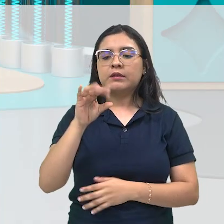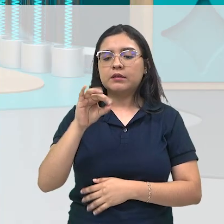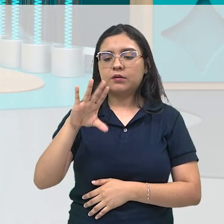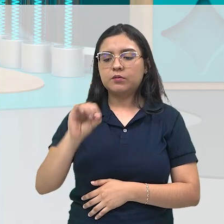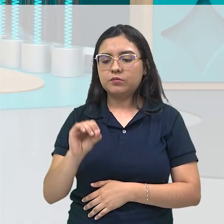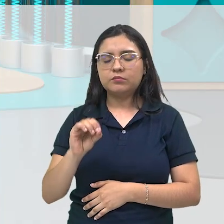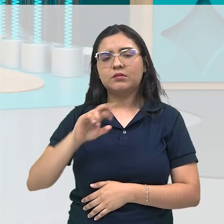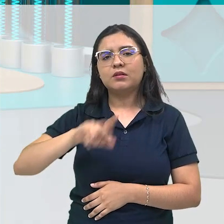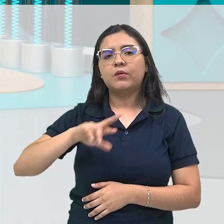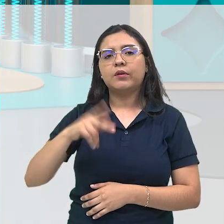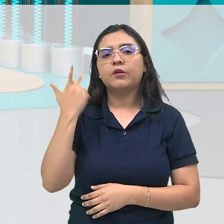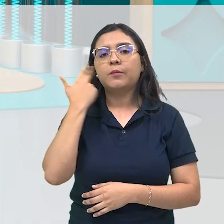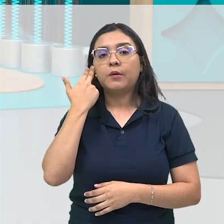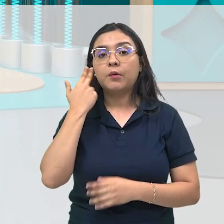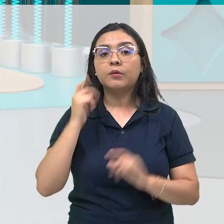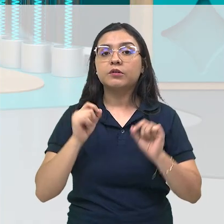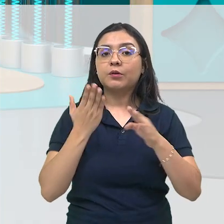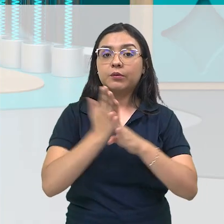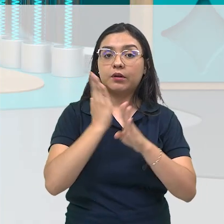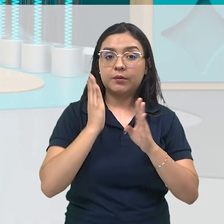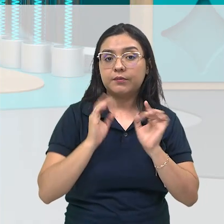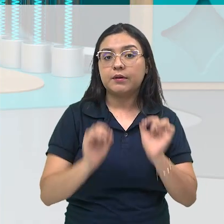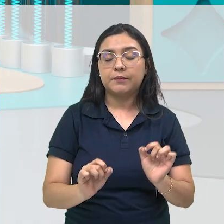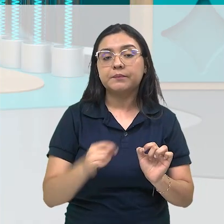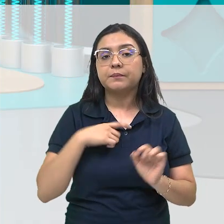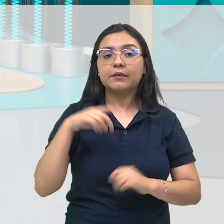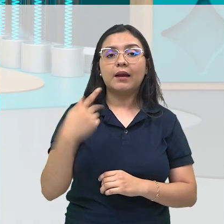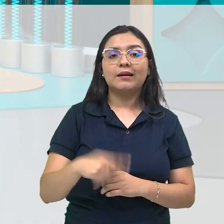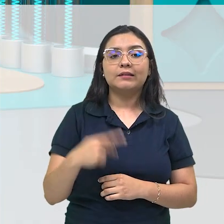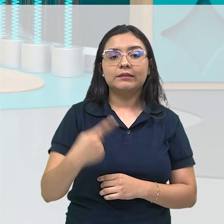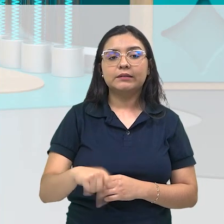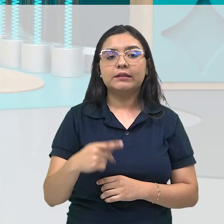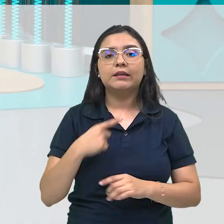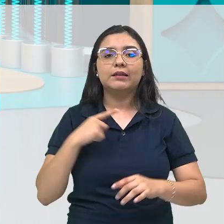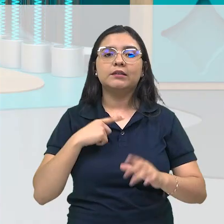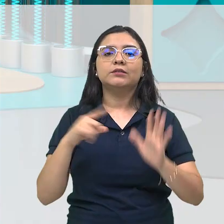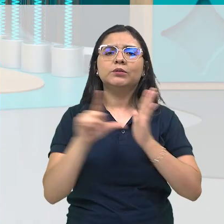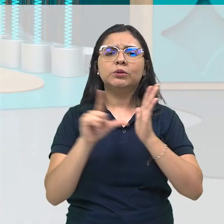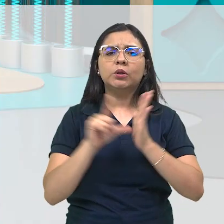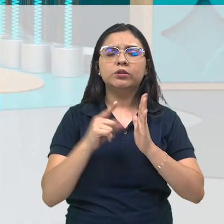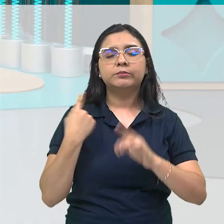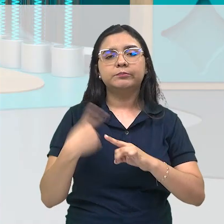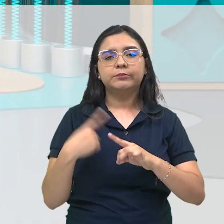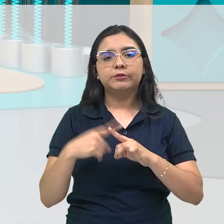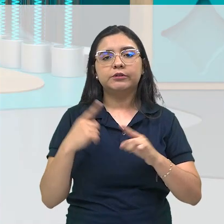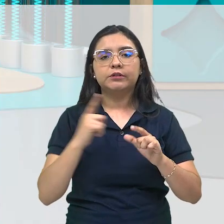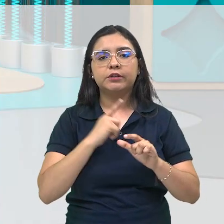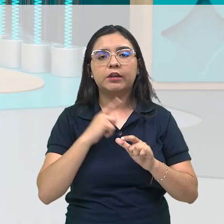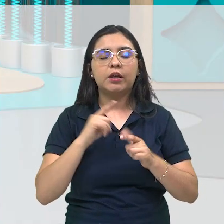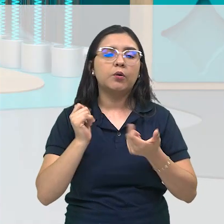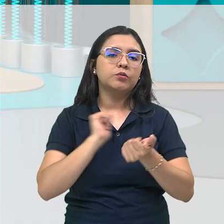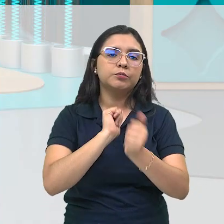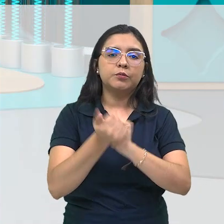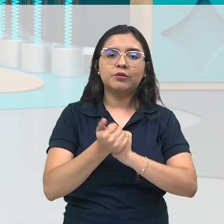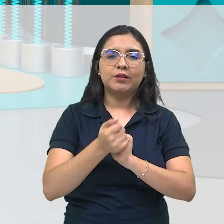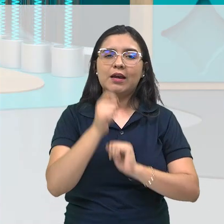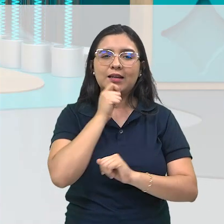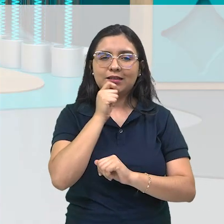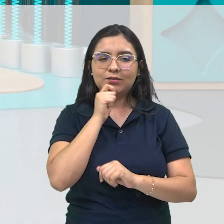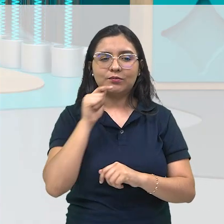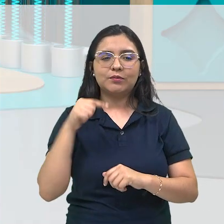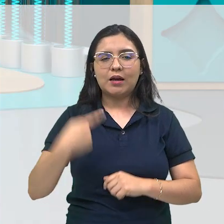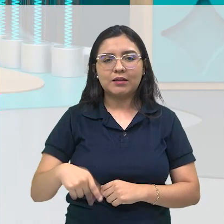Não é muito comum da gente encontrar por aqui em lojas, porque o esporte